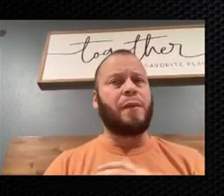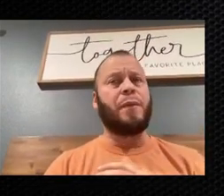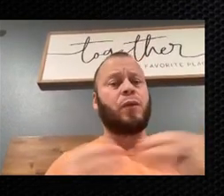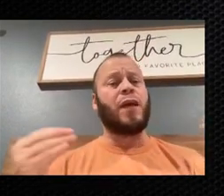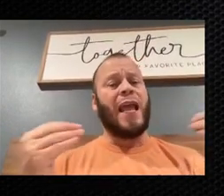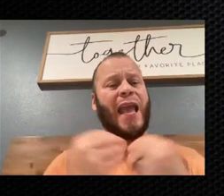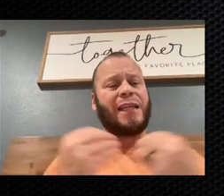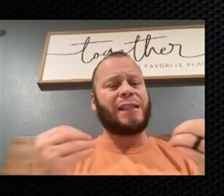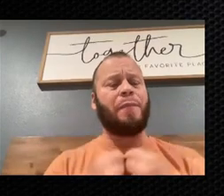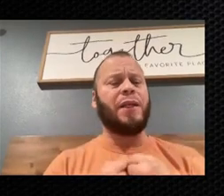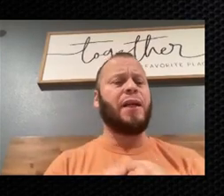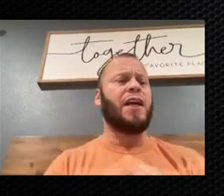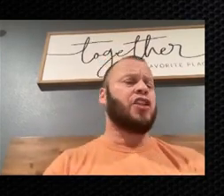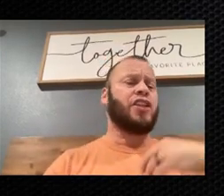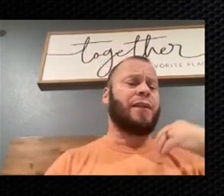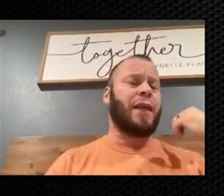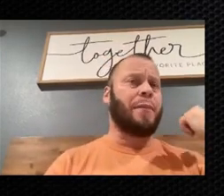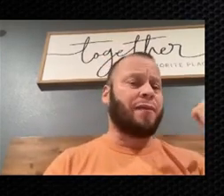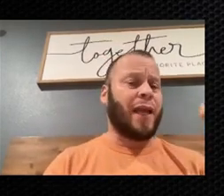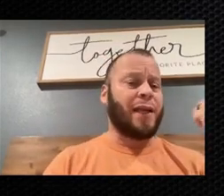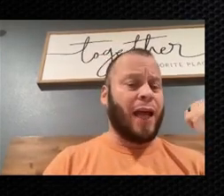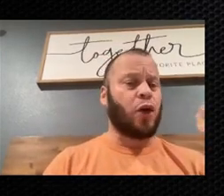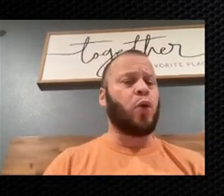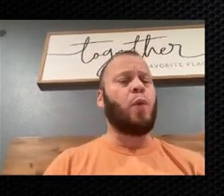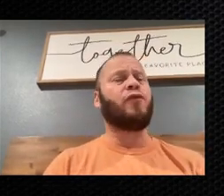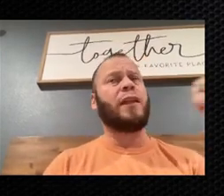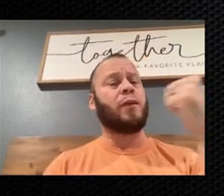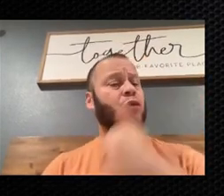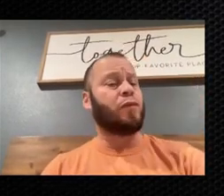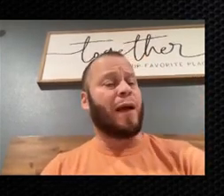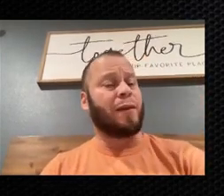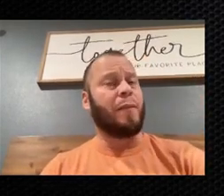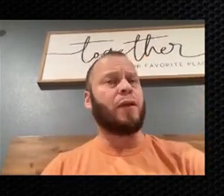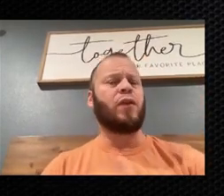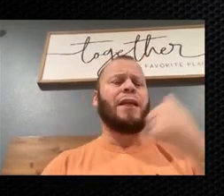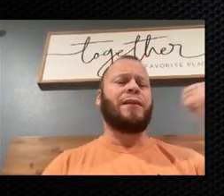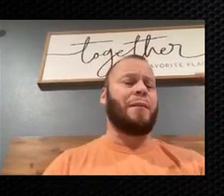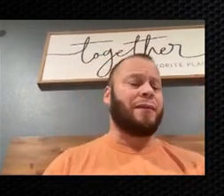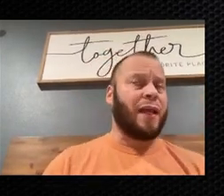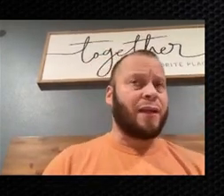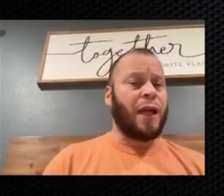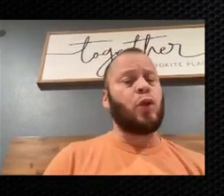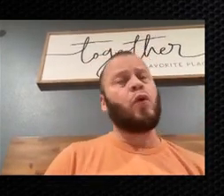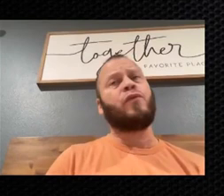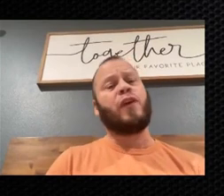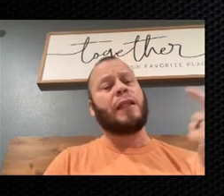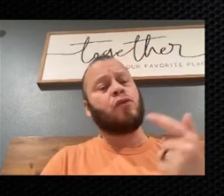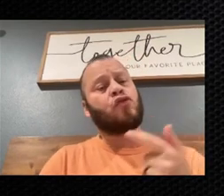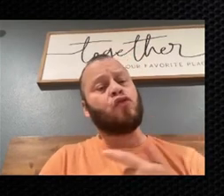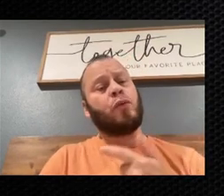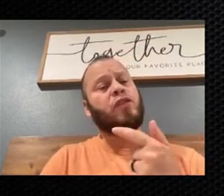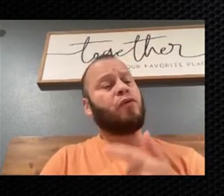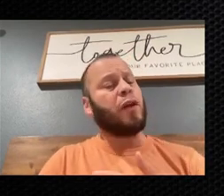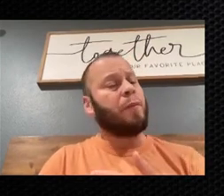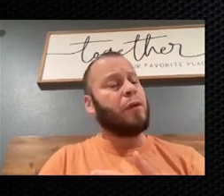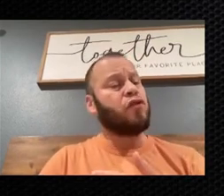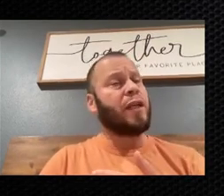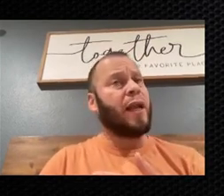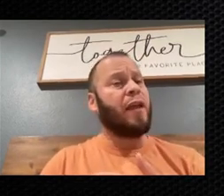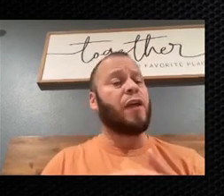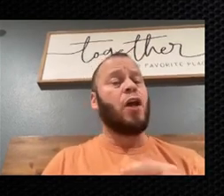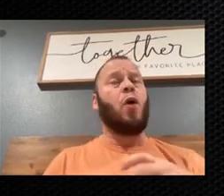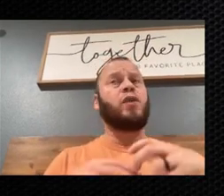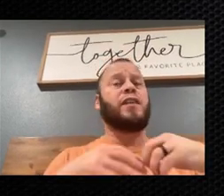já tá percebendo essa briga já tem matéria da Globo falando do desmatamento tem matéria da Globo falando sobre os